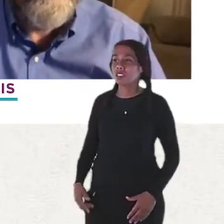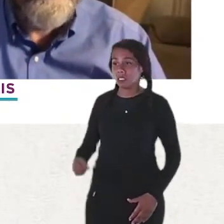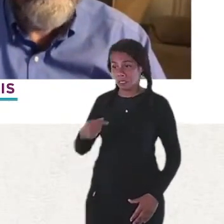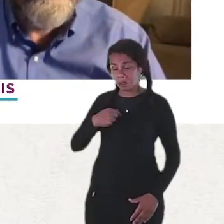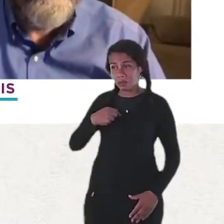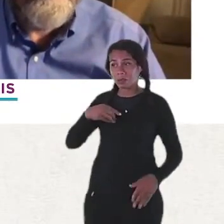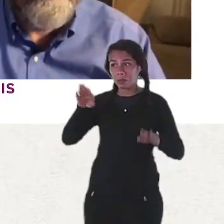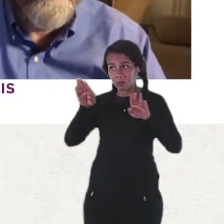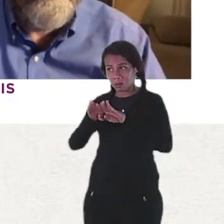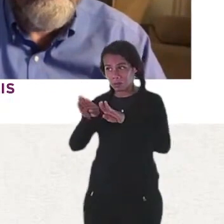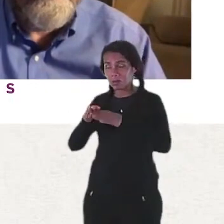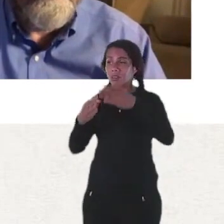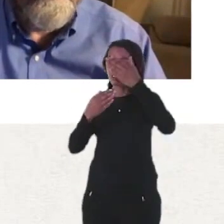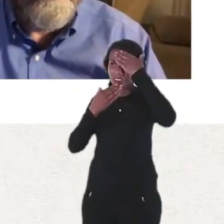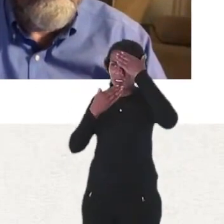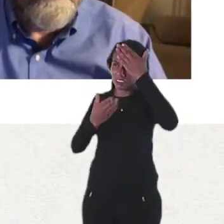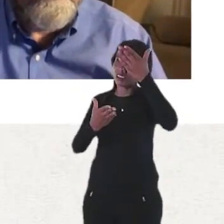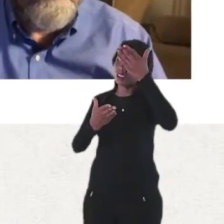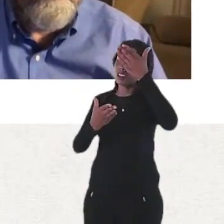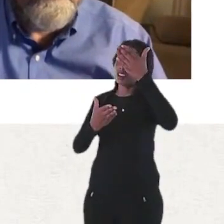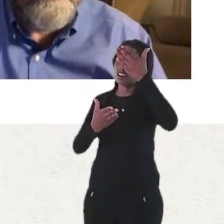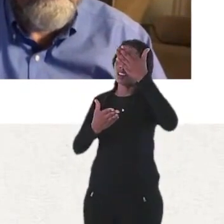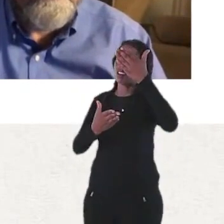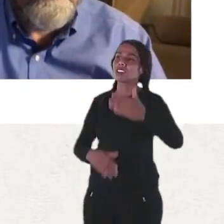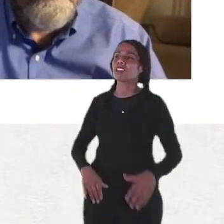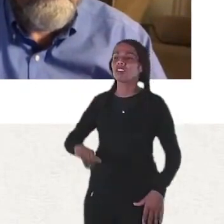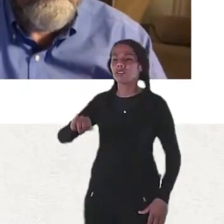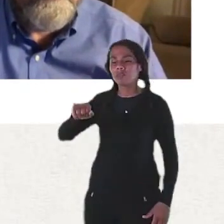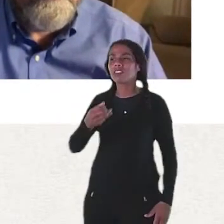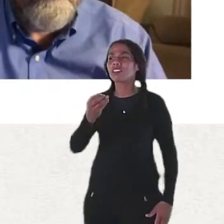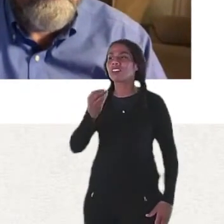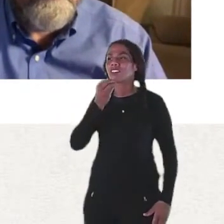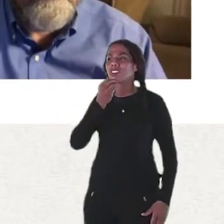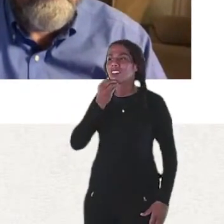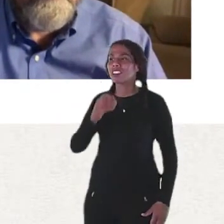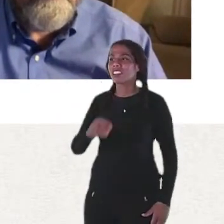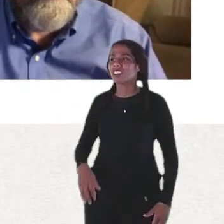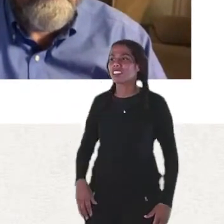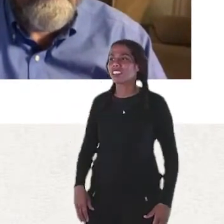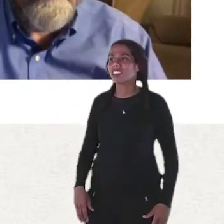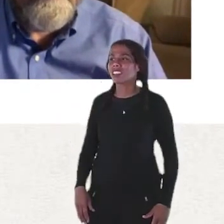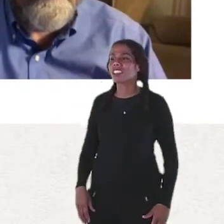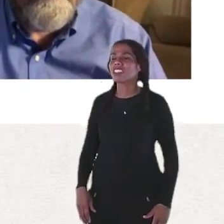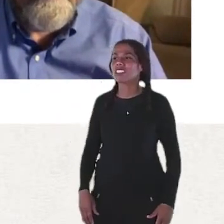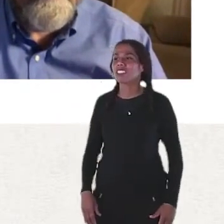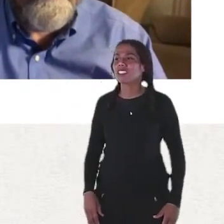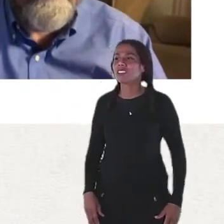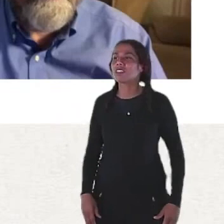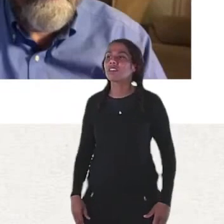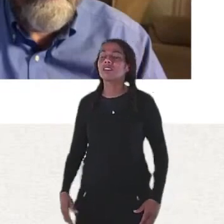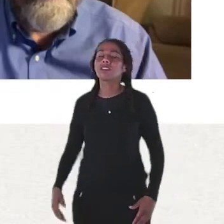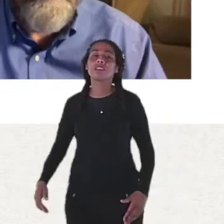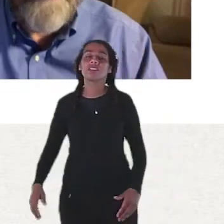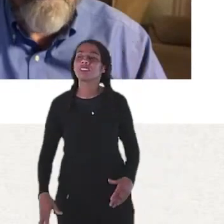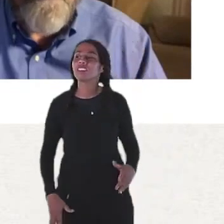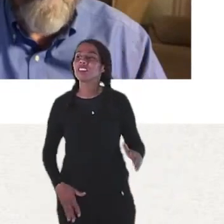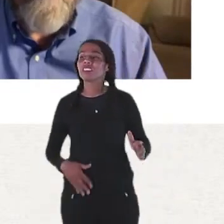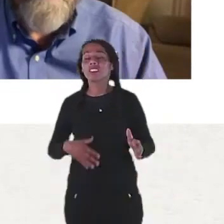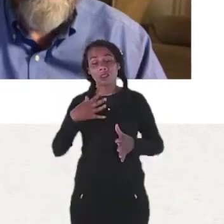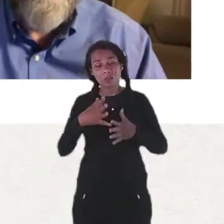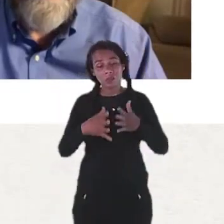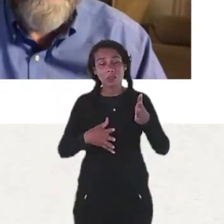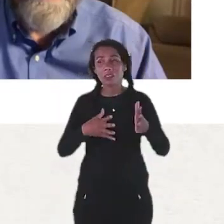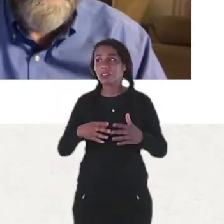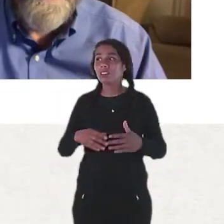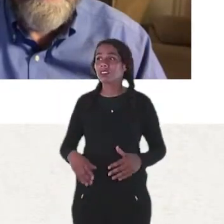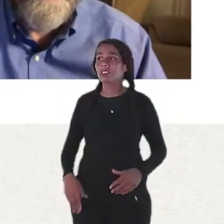para a gente. E como eu sempre peço, por favor, Trícia, fale em Libras o nome